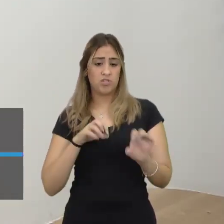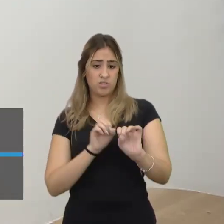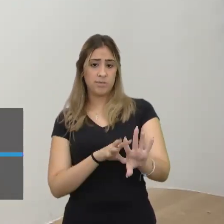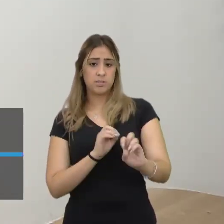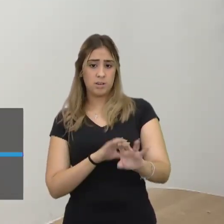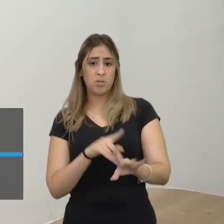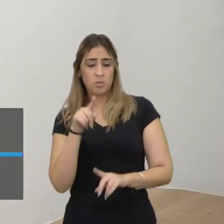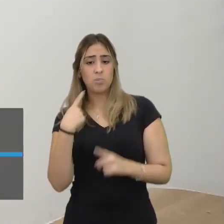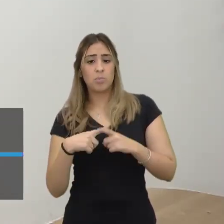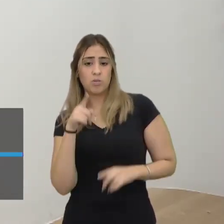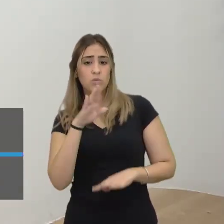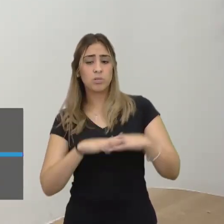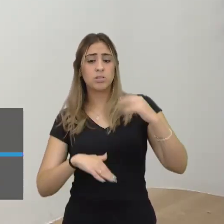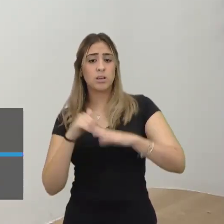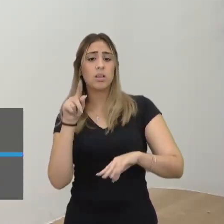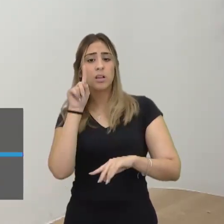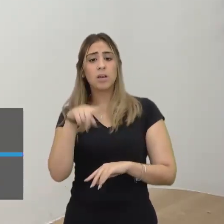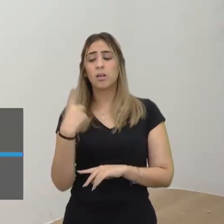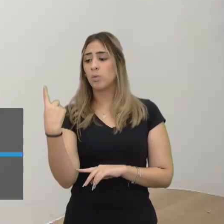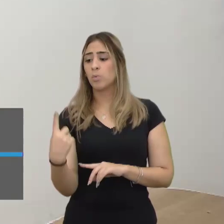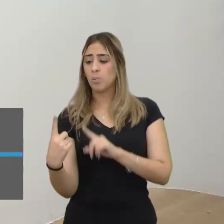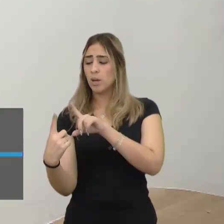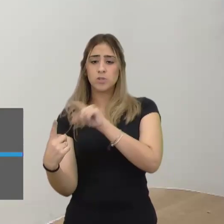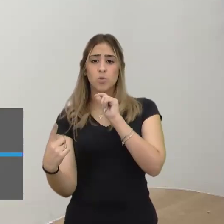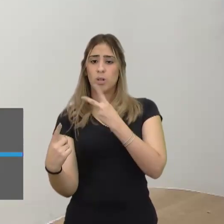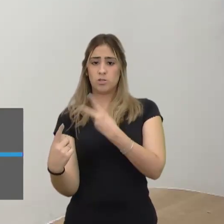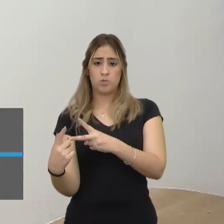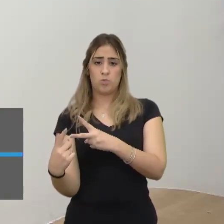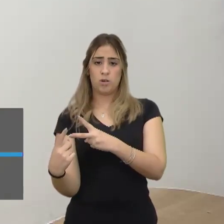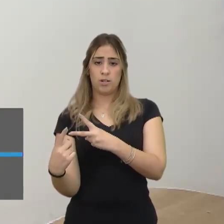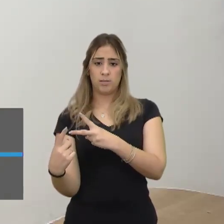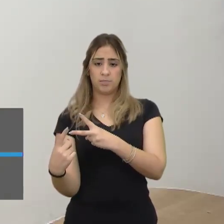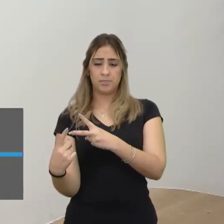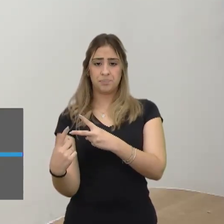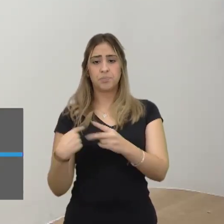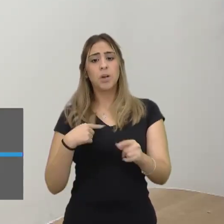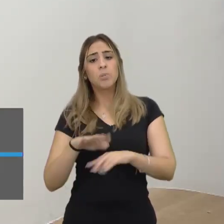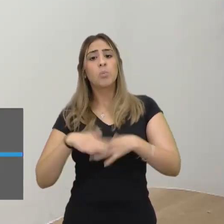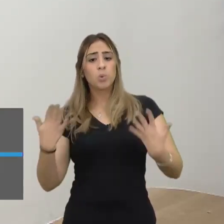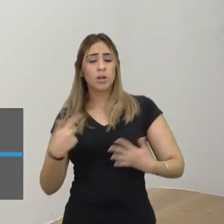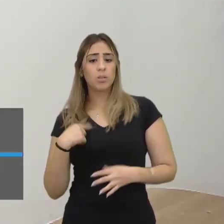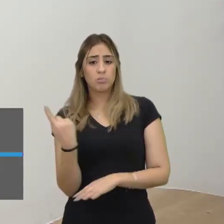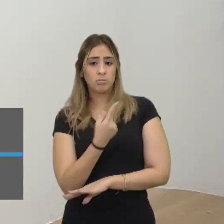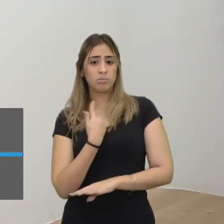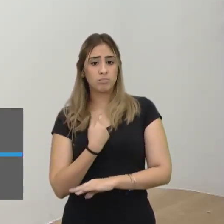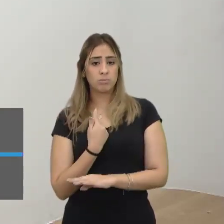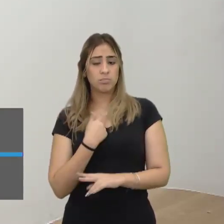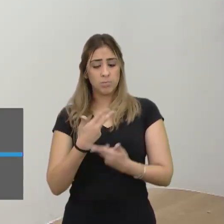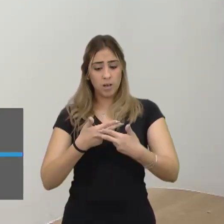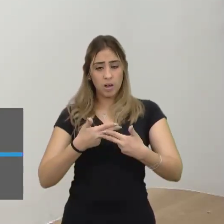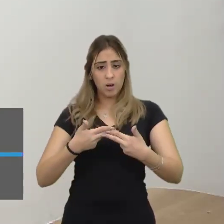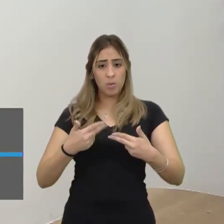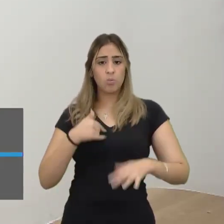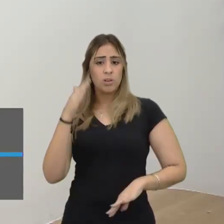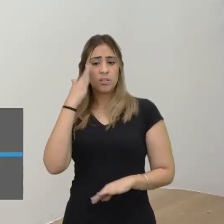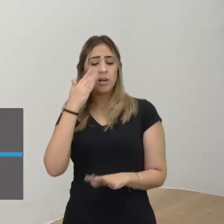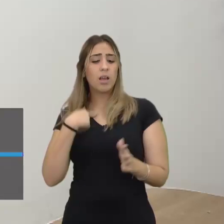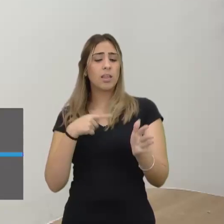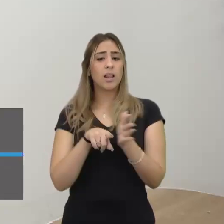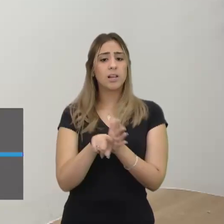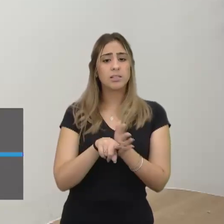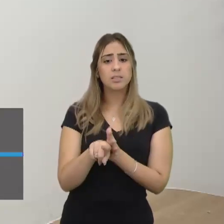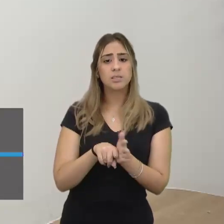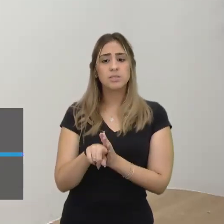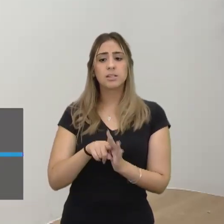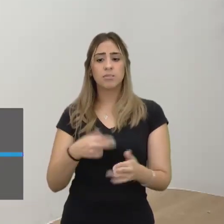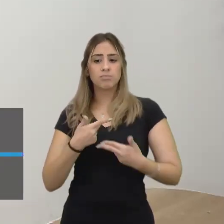porque você não é uma escolha sua. Portanto, ao entender, ao analisar